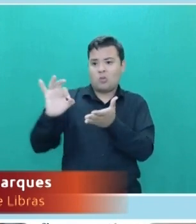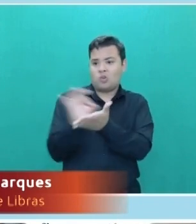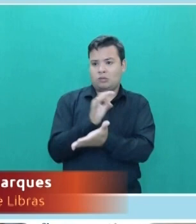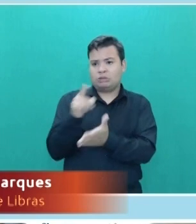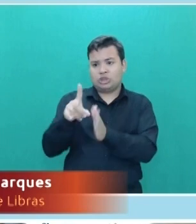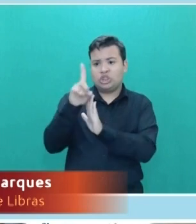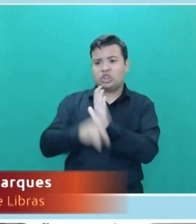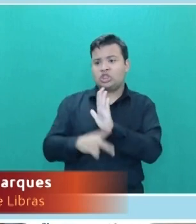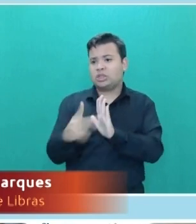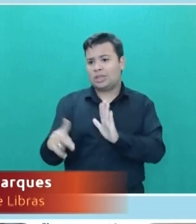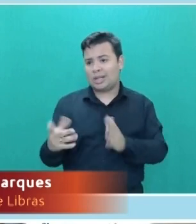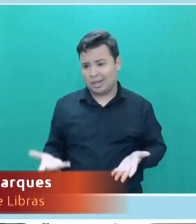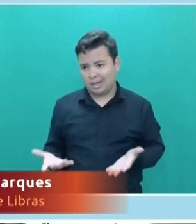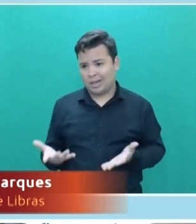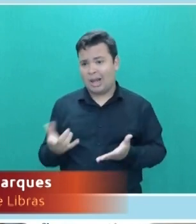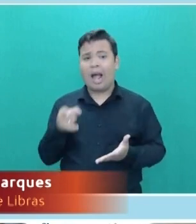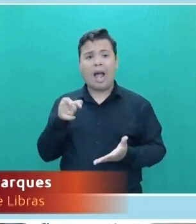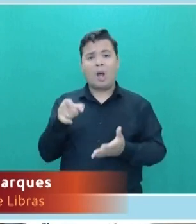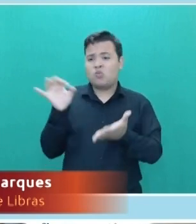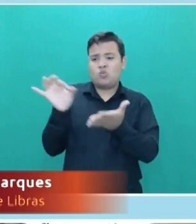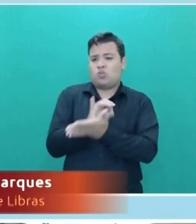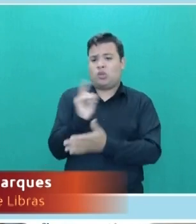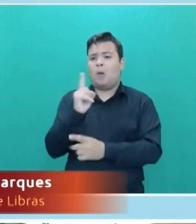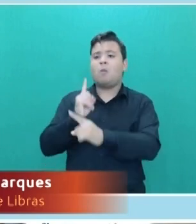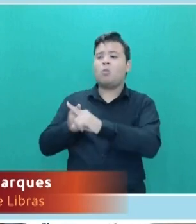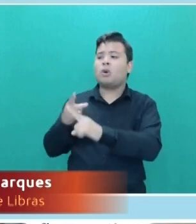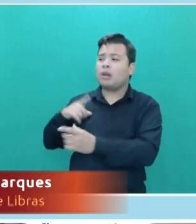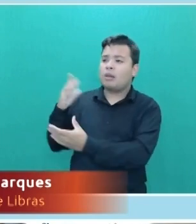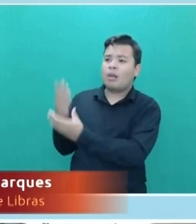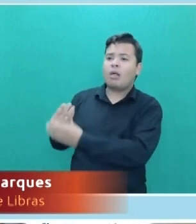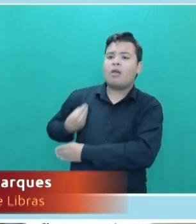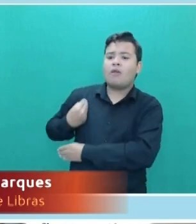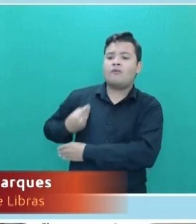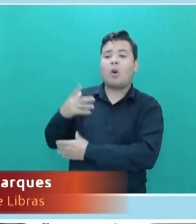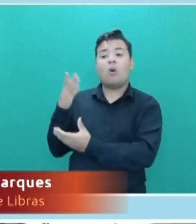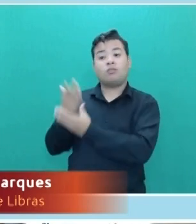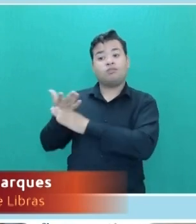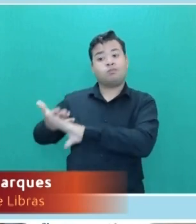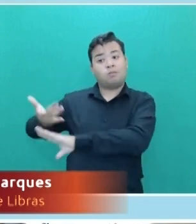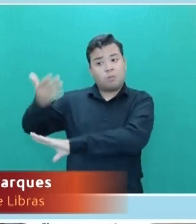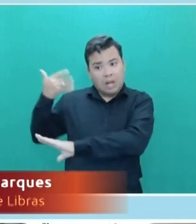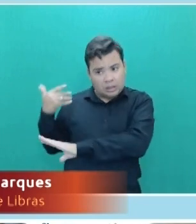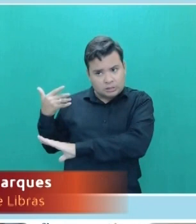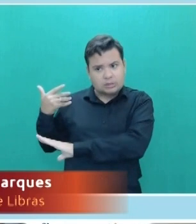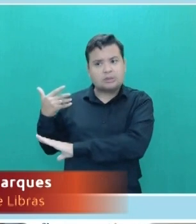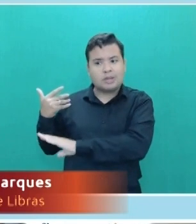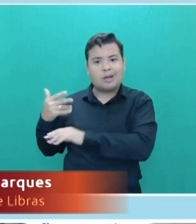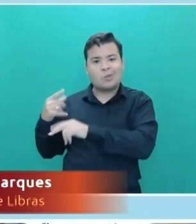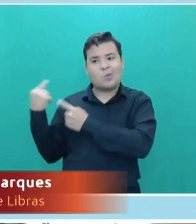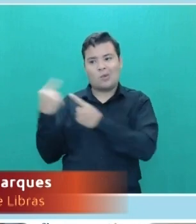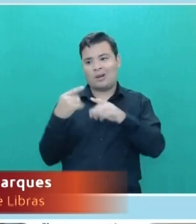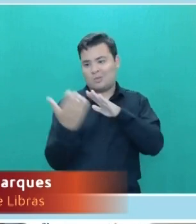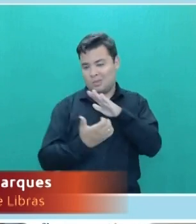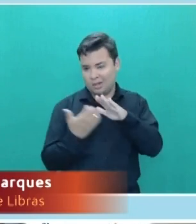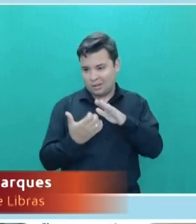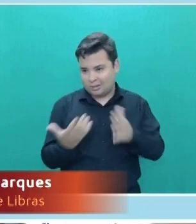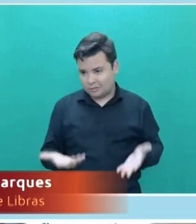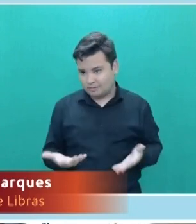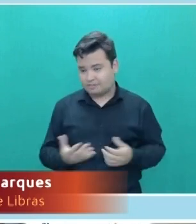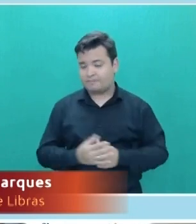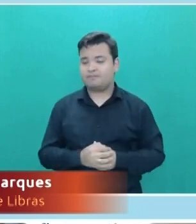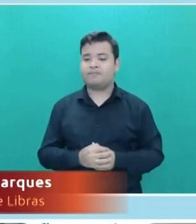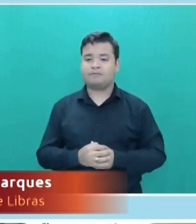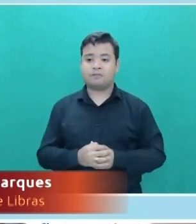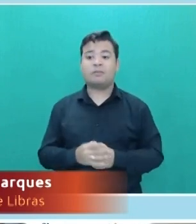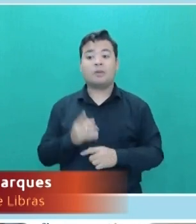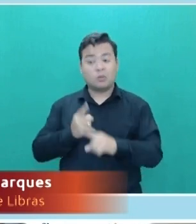algum tipo de ação em curso ou se já tiver tido ação contra o empregador. Isso é uma prática de